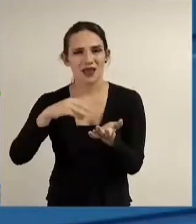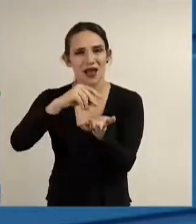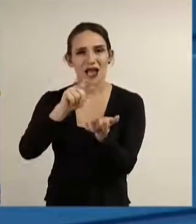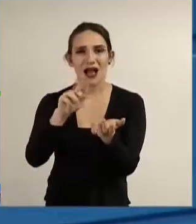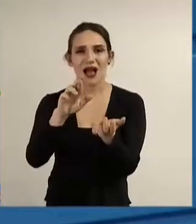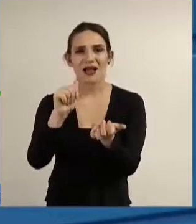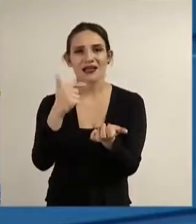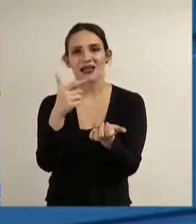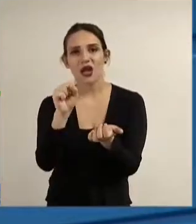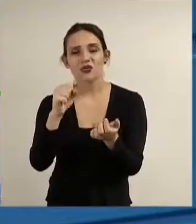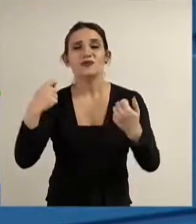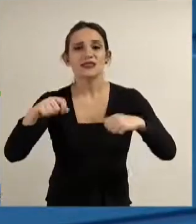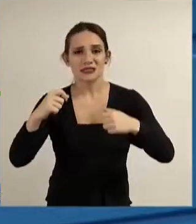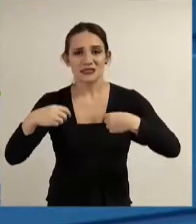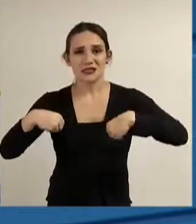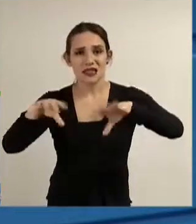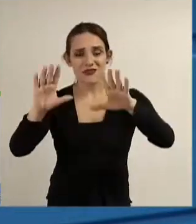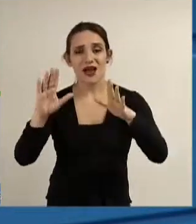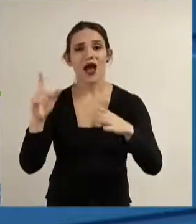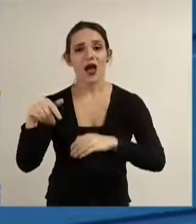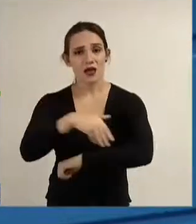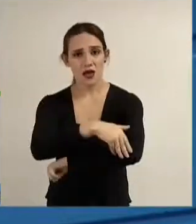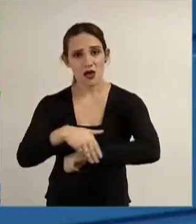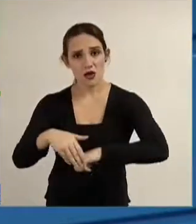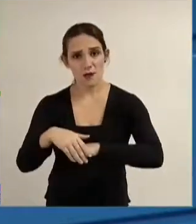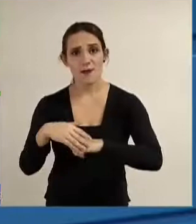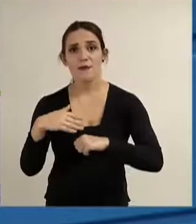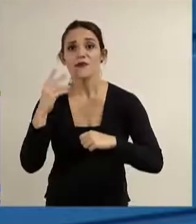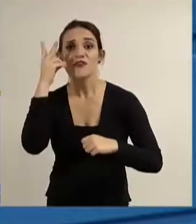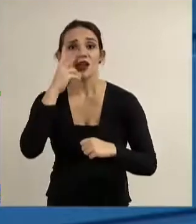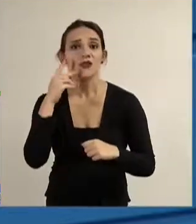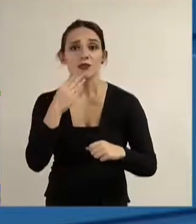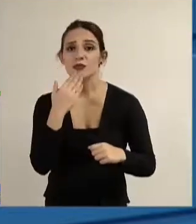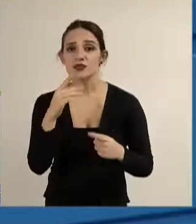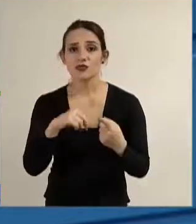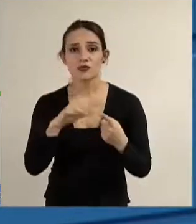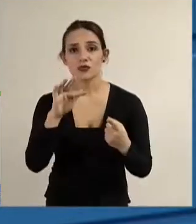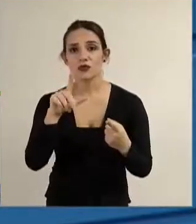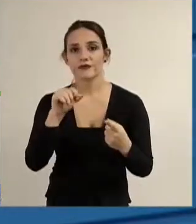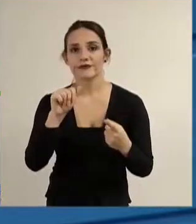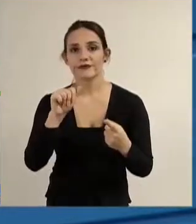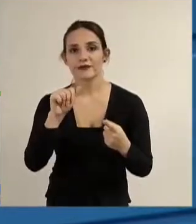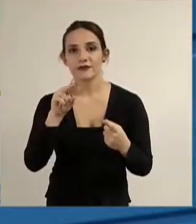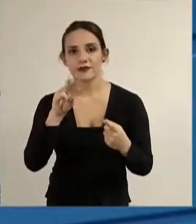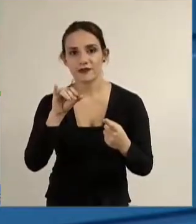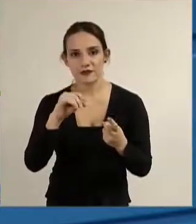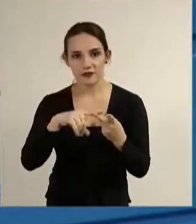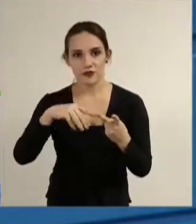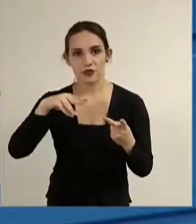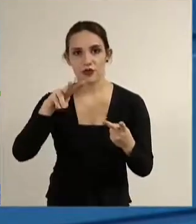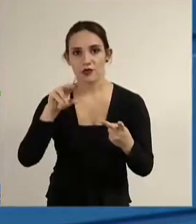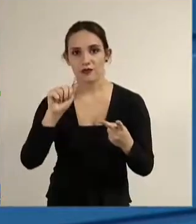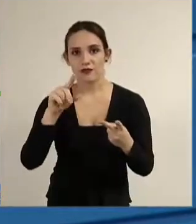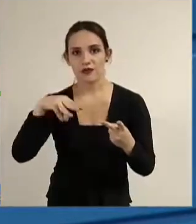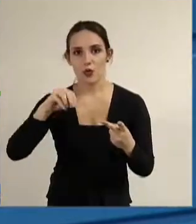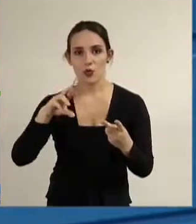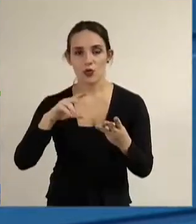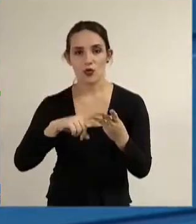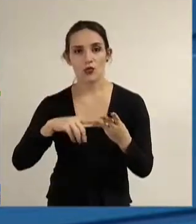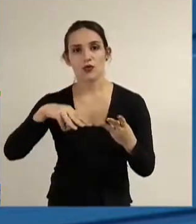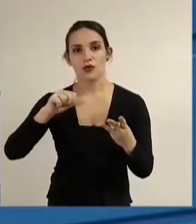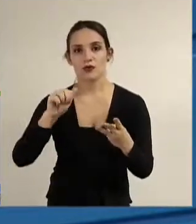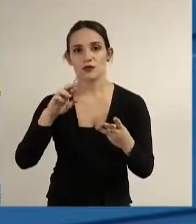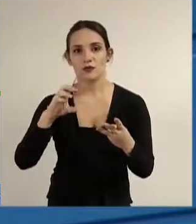desse recapeamento, e essa proposição foi encaminhada pelos vereadores Flávio de Oliveira, Valmor Flores Pinto, Milton Gonçalves de Matos,